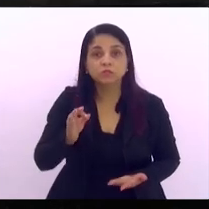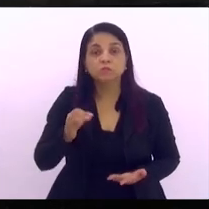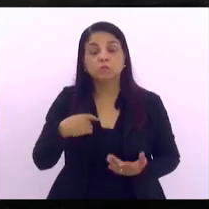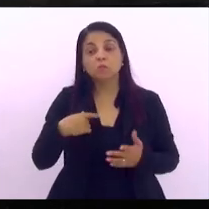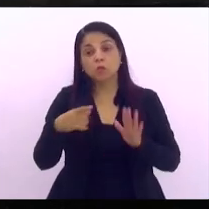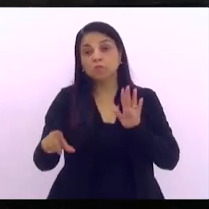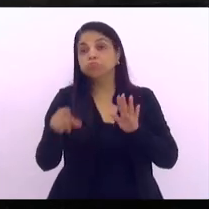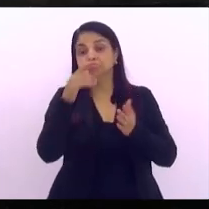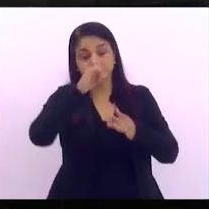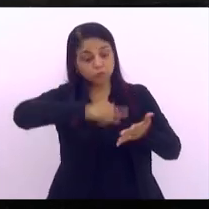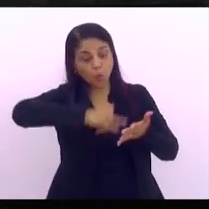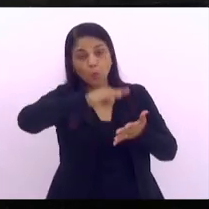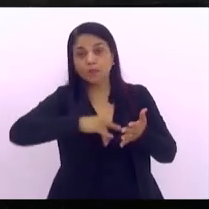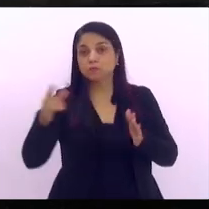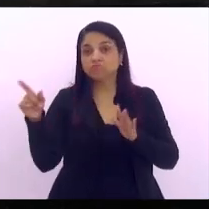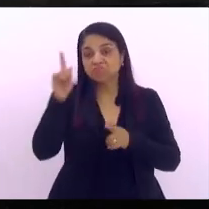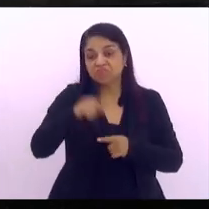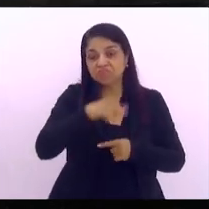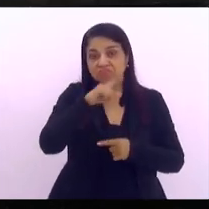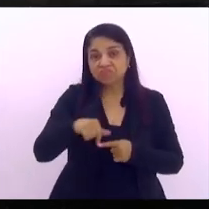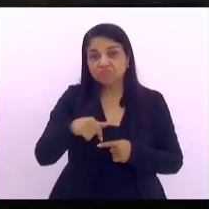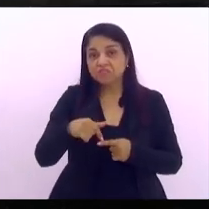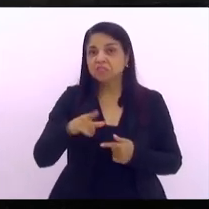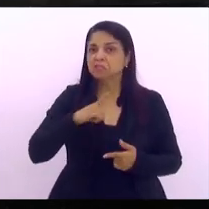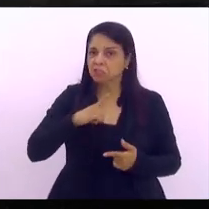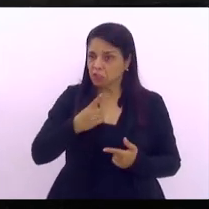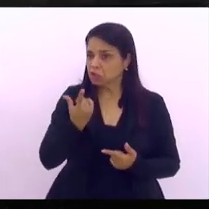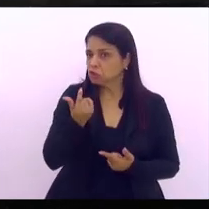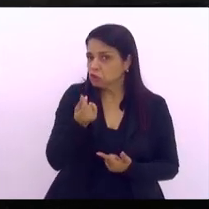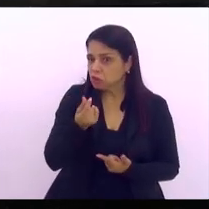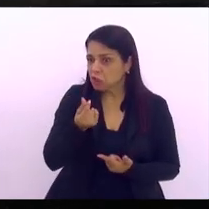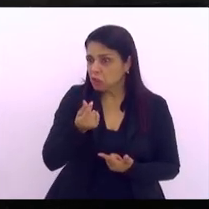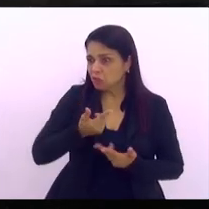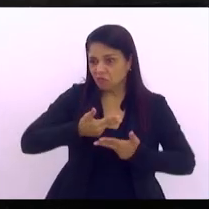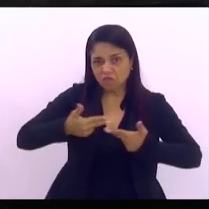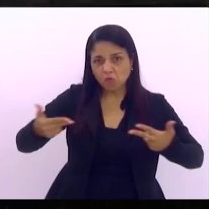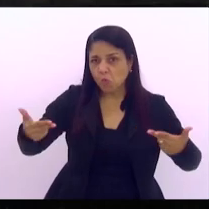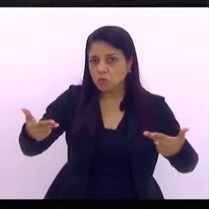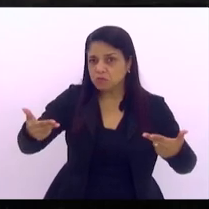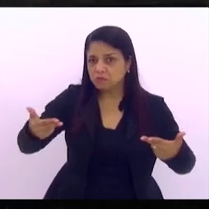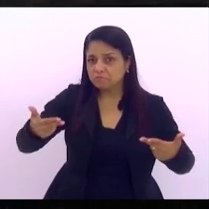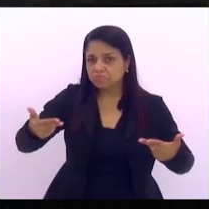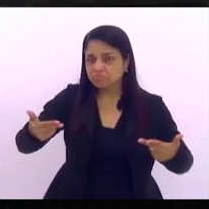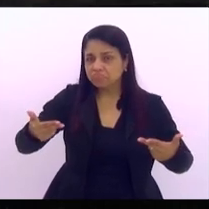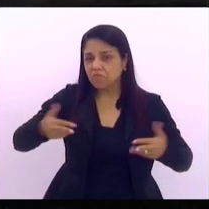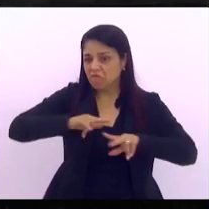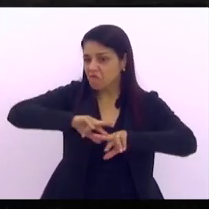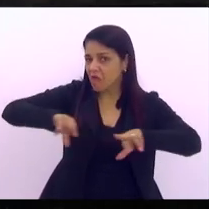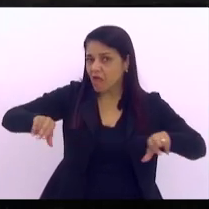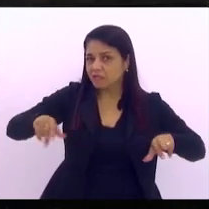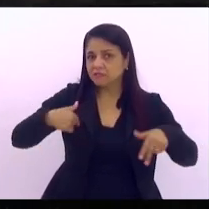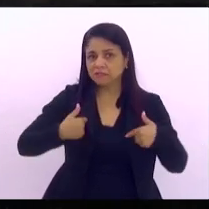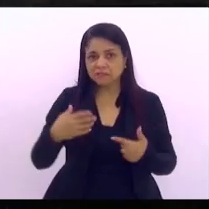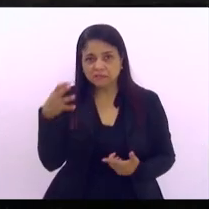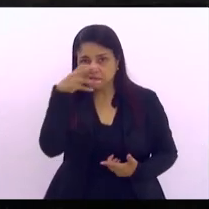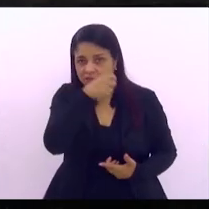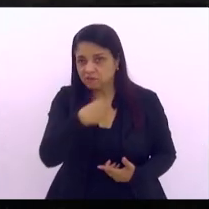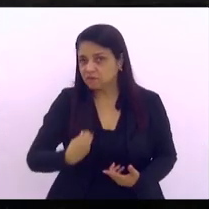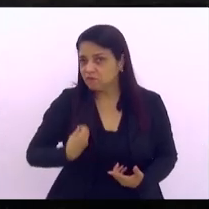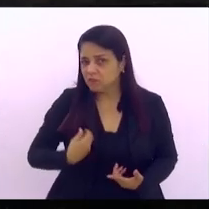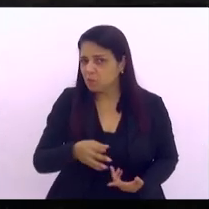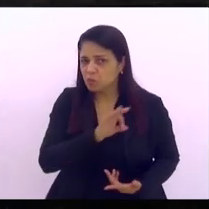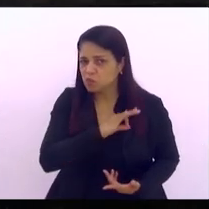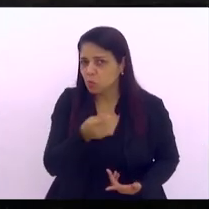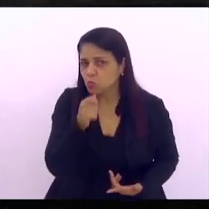vetado. Porque temos dinheiro para tantas coisas e não vamos ter para salvar a vida de um policial, para um cidadão? Então, essa aqui é a